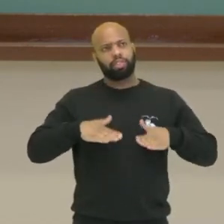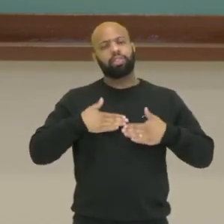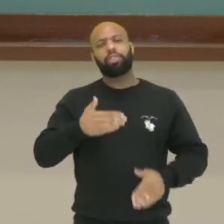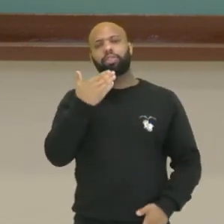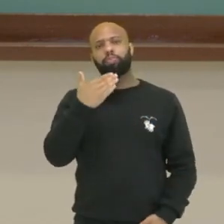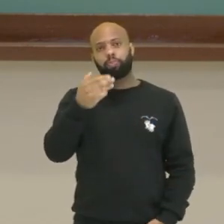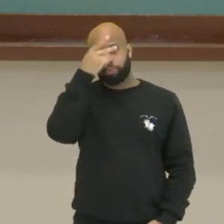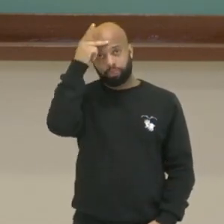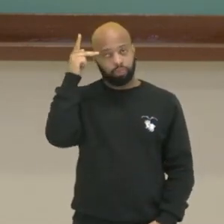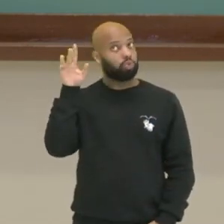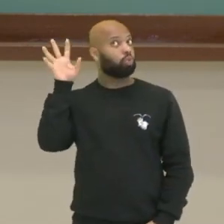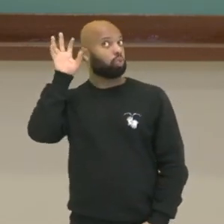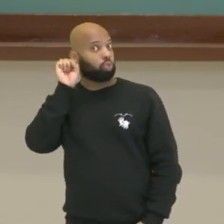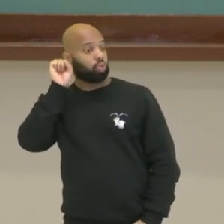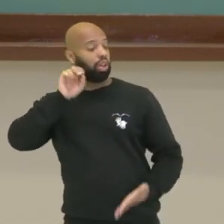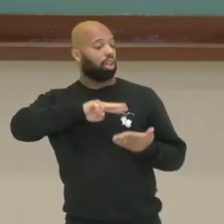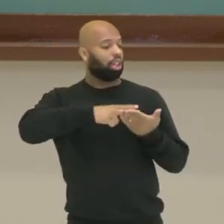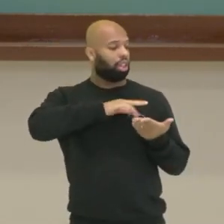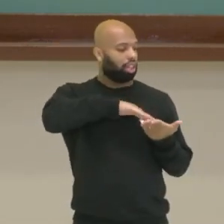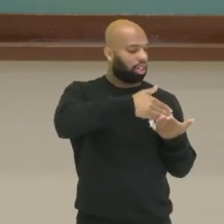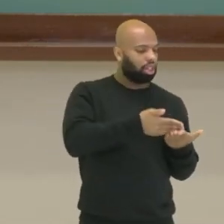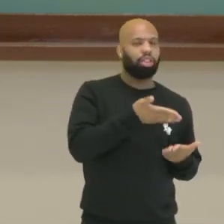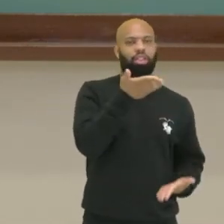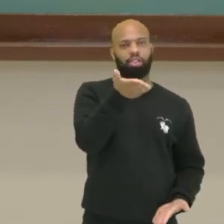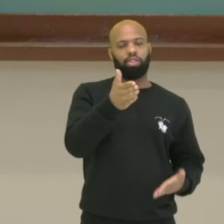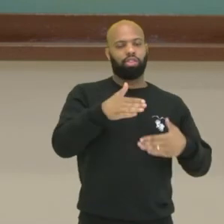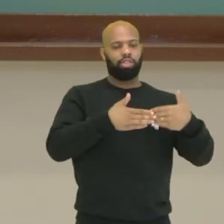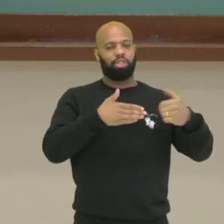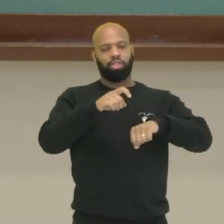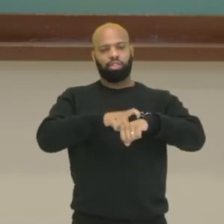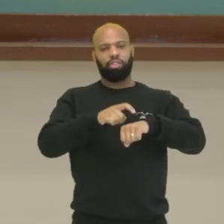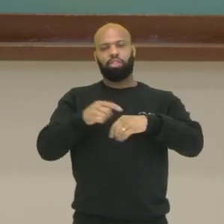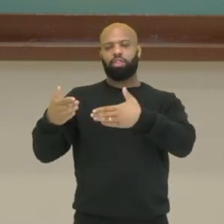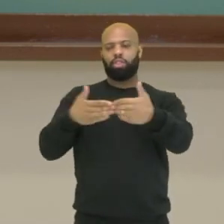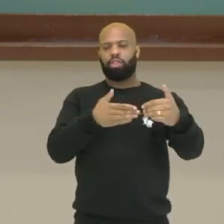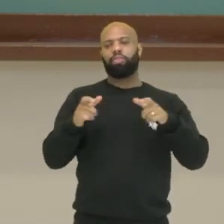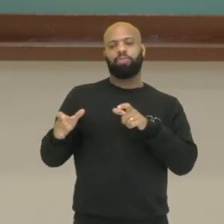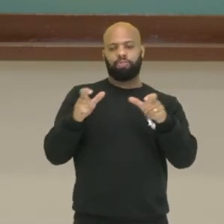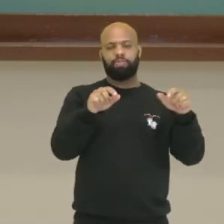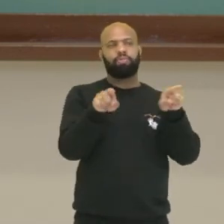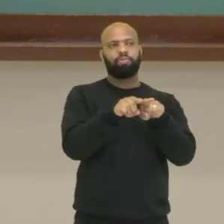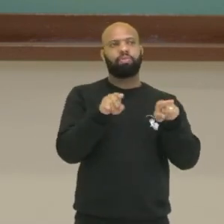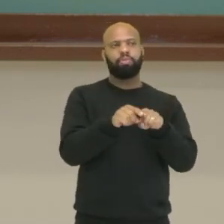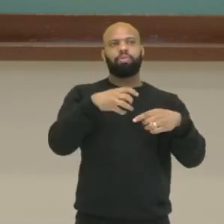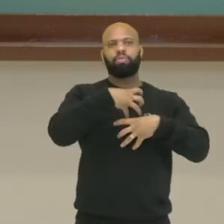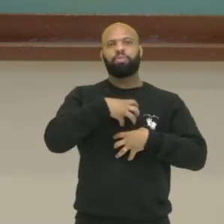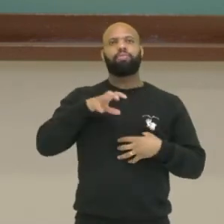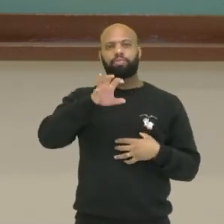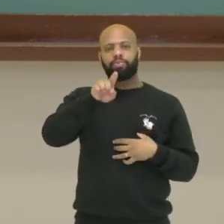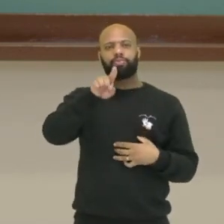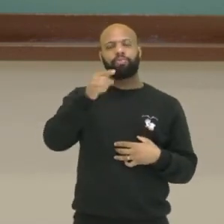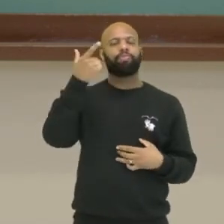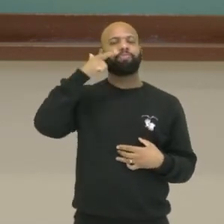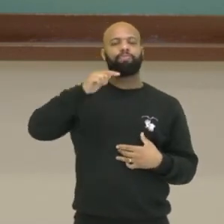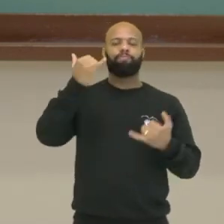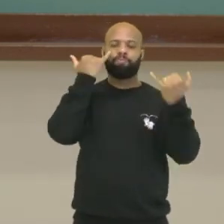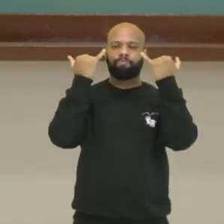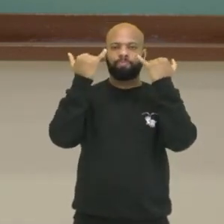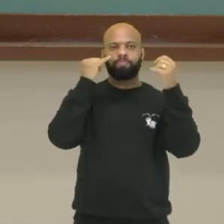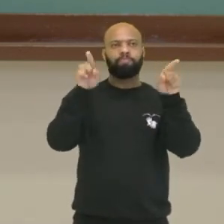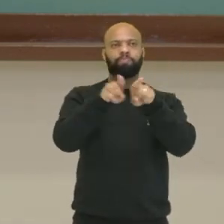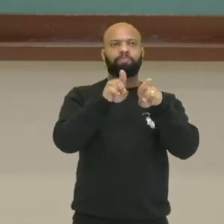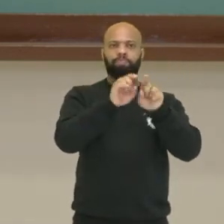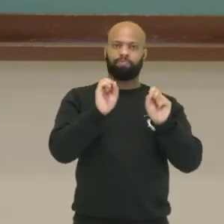peça para que alguém ouça e traduza para você a qualquer hora e em qualquer lugar para que você fique informado.